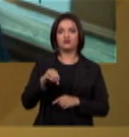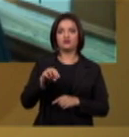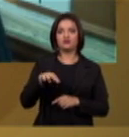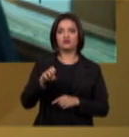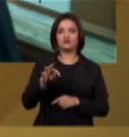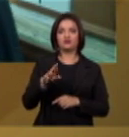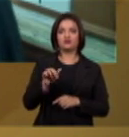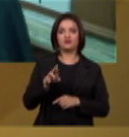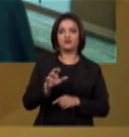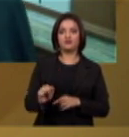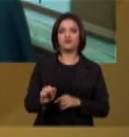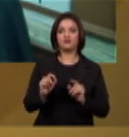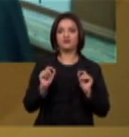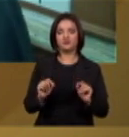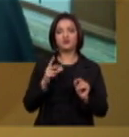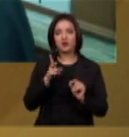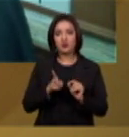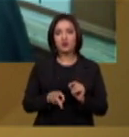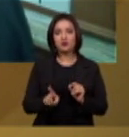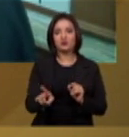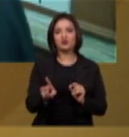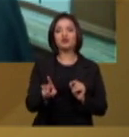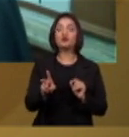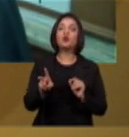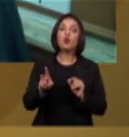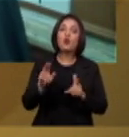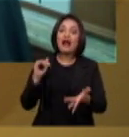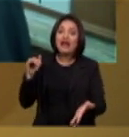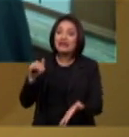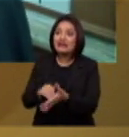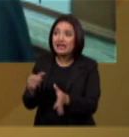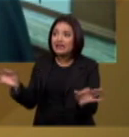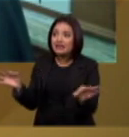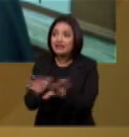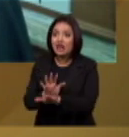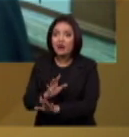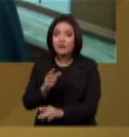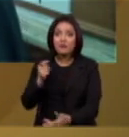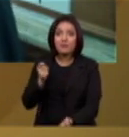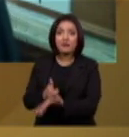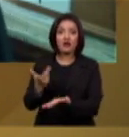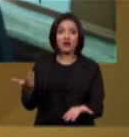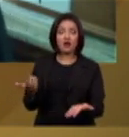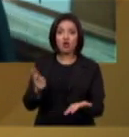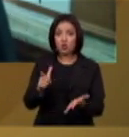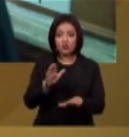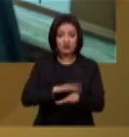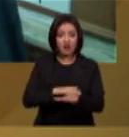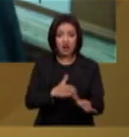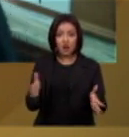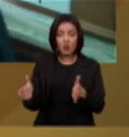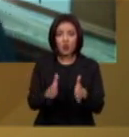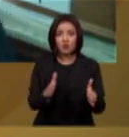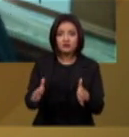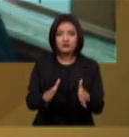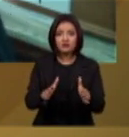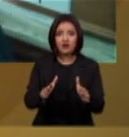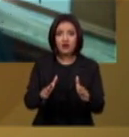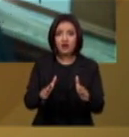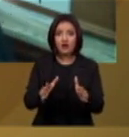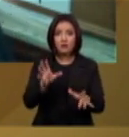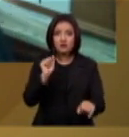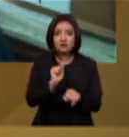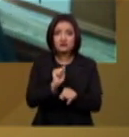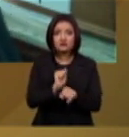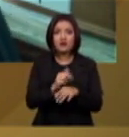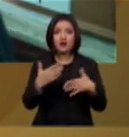continua, até o efetivo pagamento, não há período de graça como proclamado